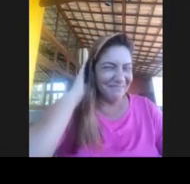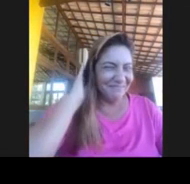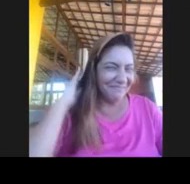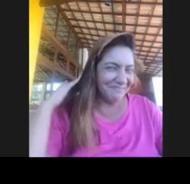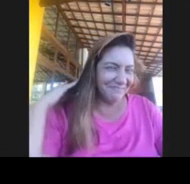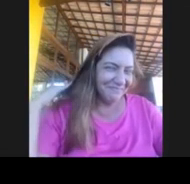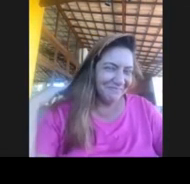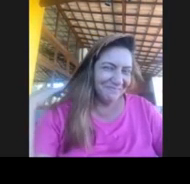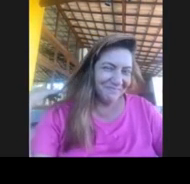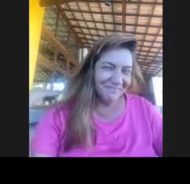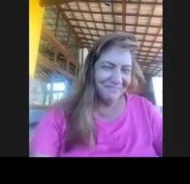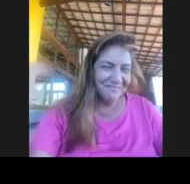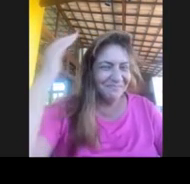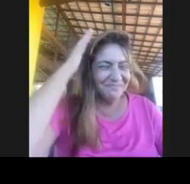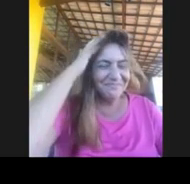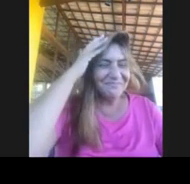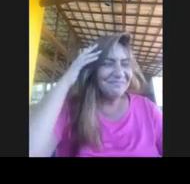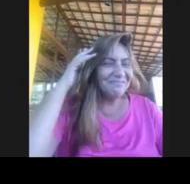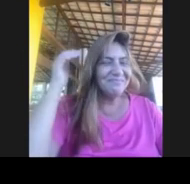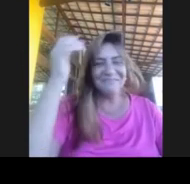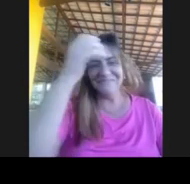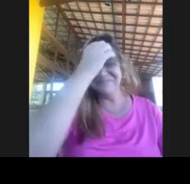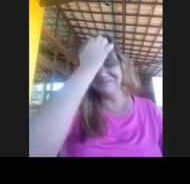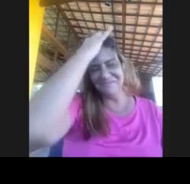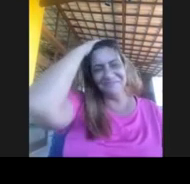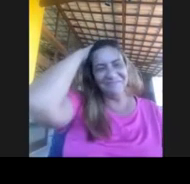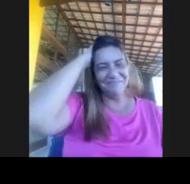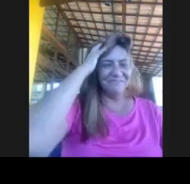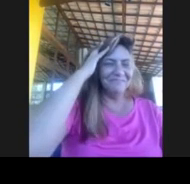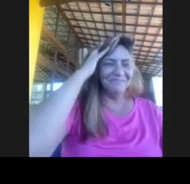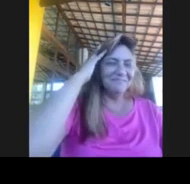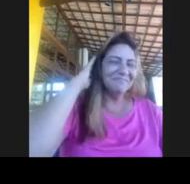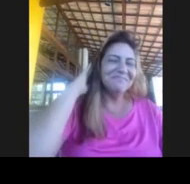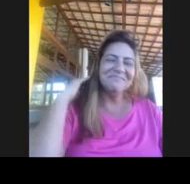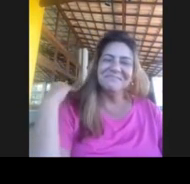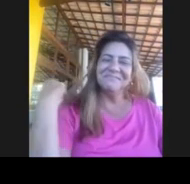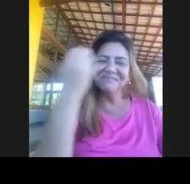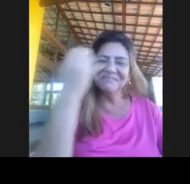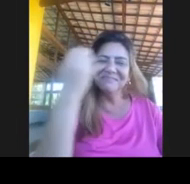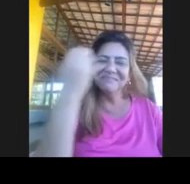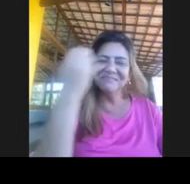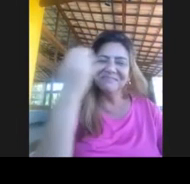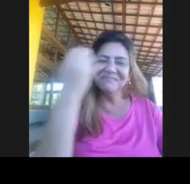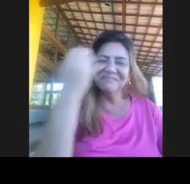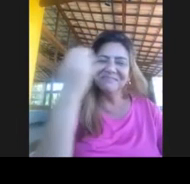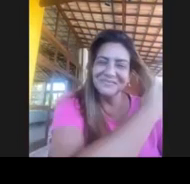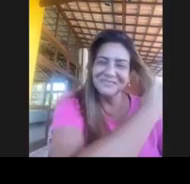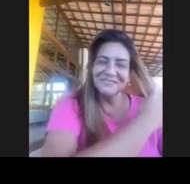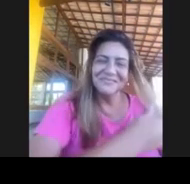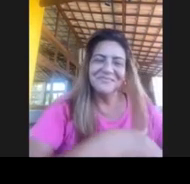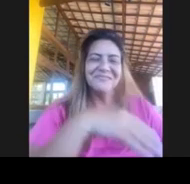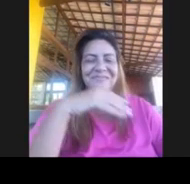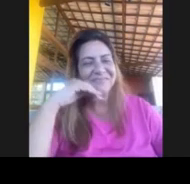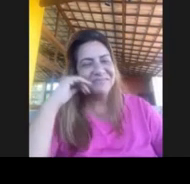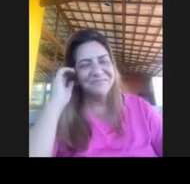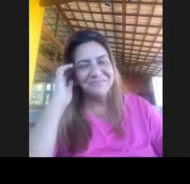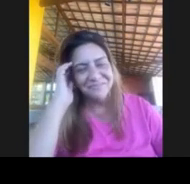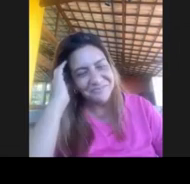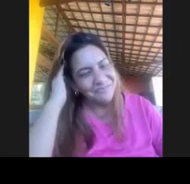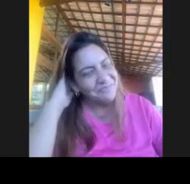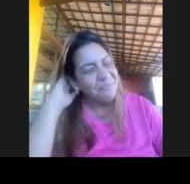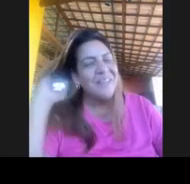nenhum. Estou querendo colaborar, eu sei que você tem dívidas, a outra não, você também tem dívida.